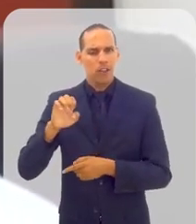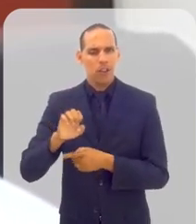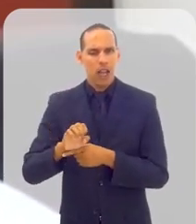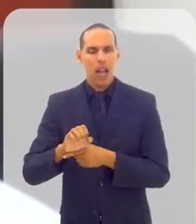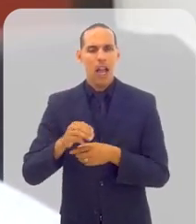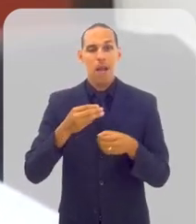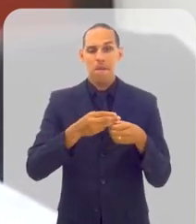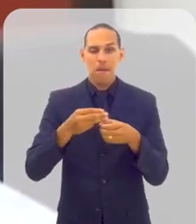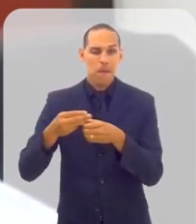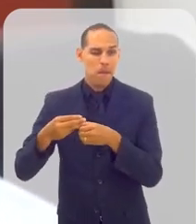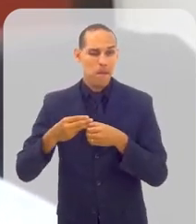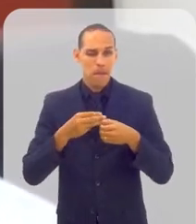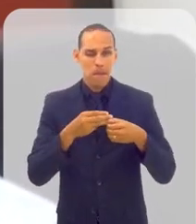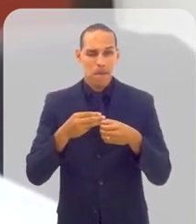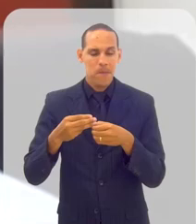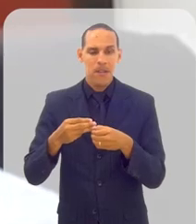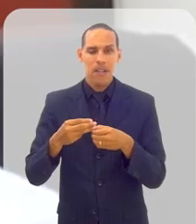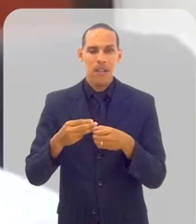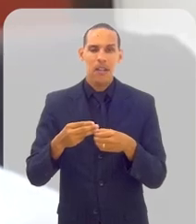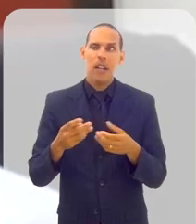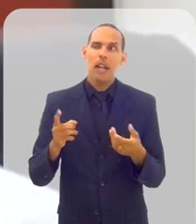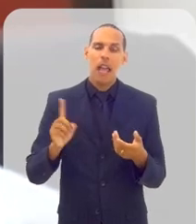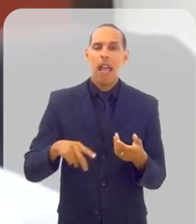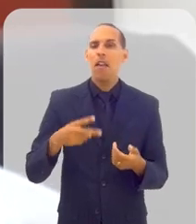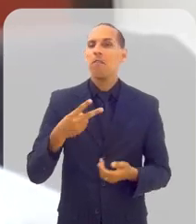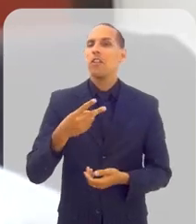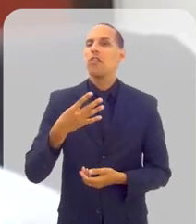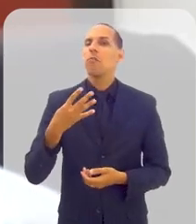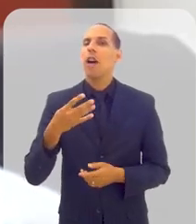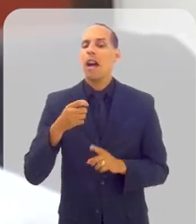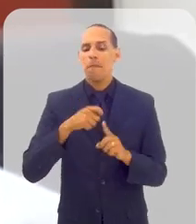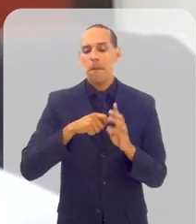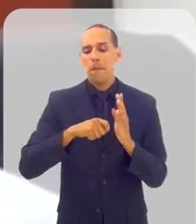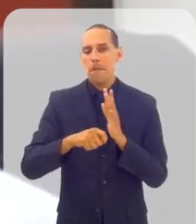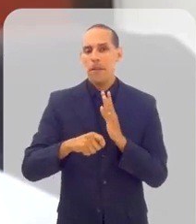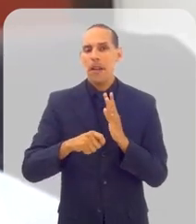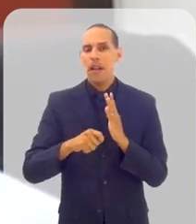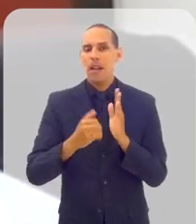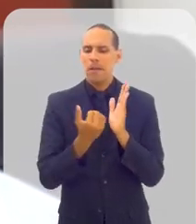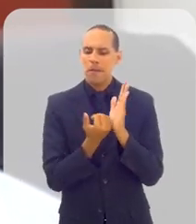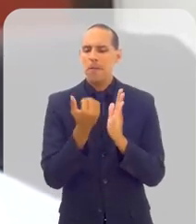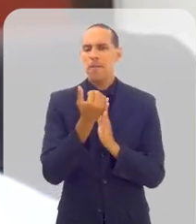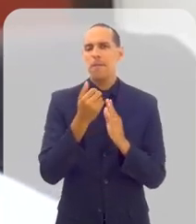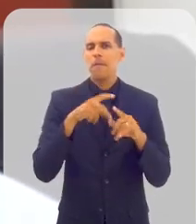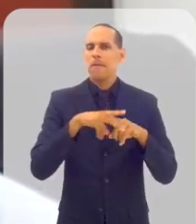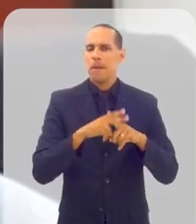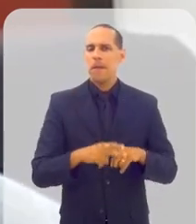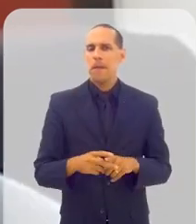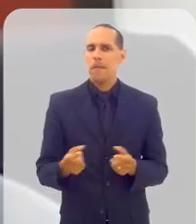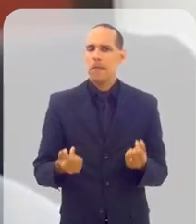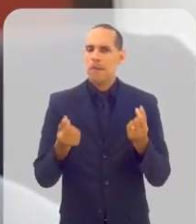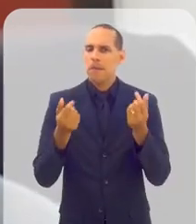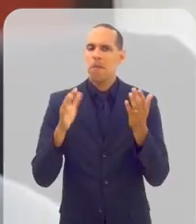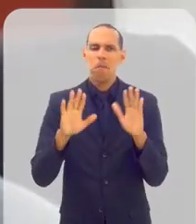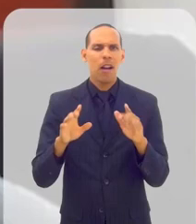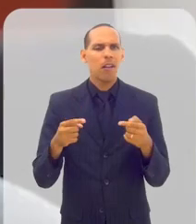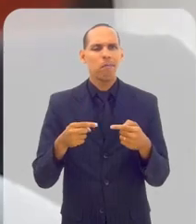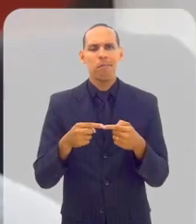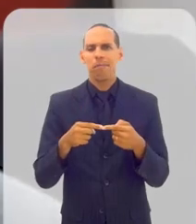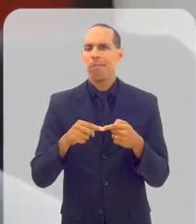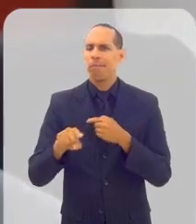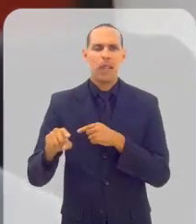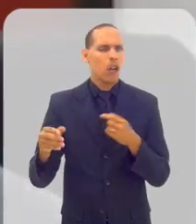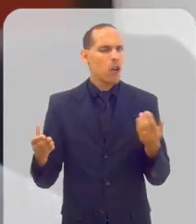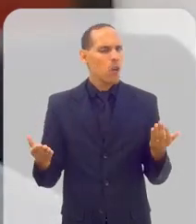dos estados e municípios que prevê 24 meses de reajuste de preço. Isso realmente não